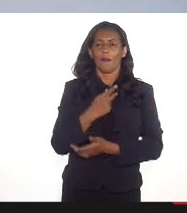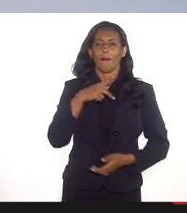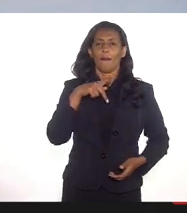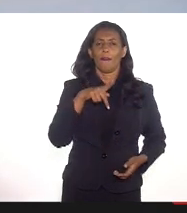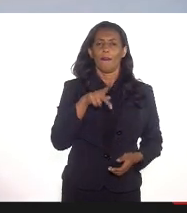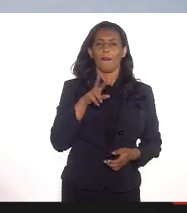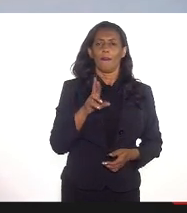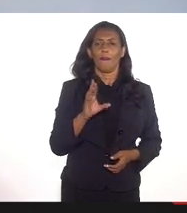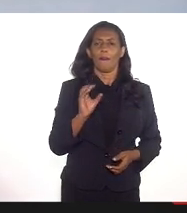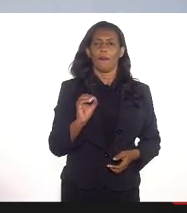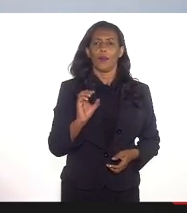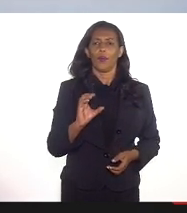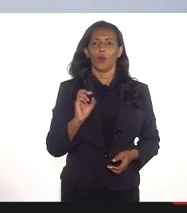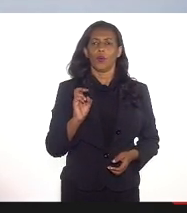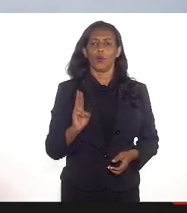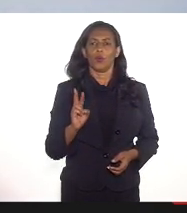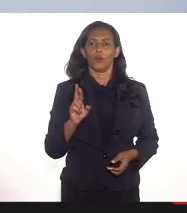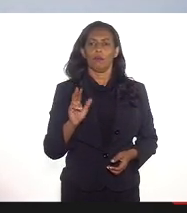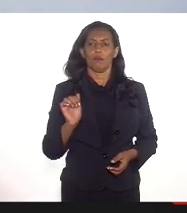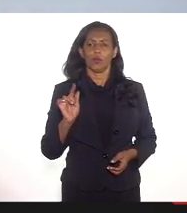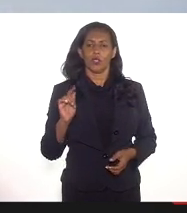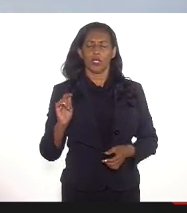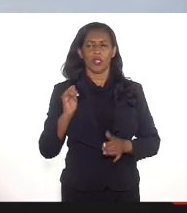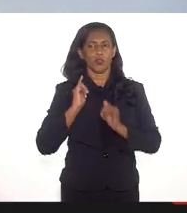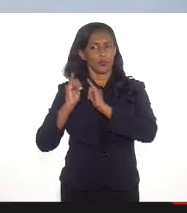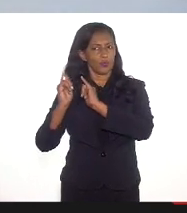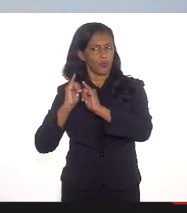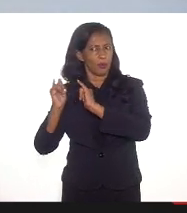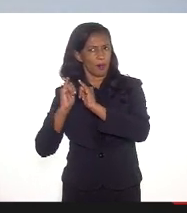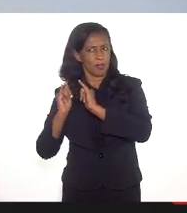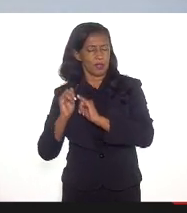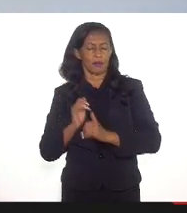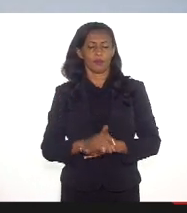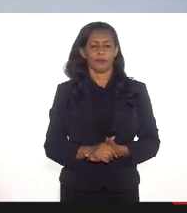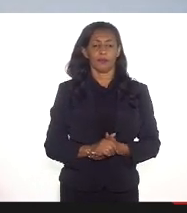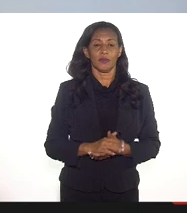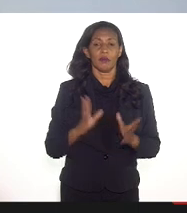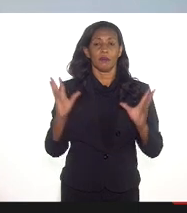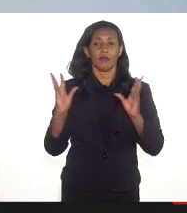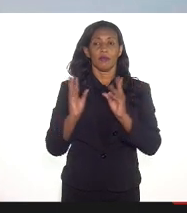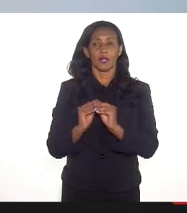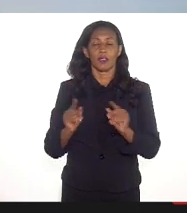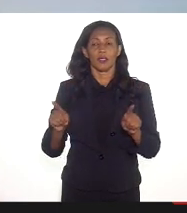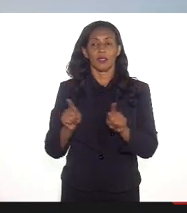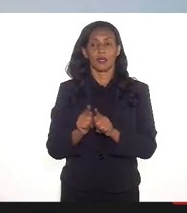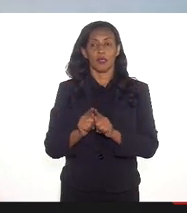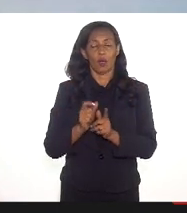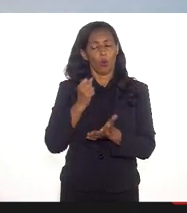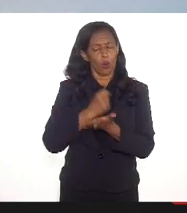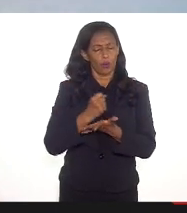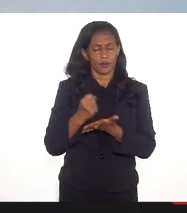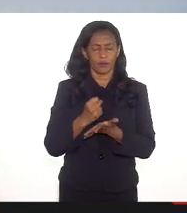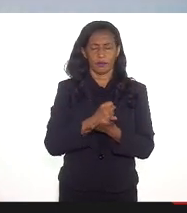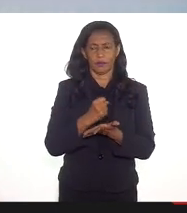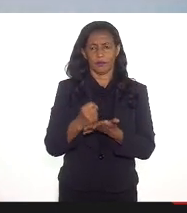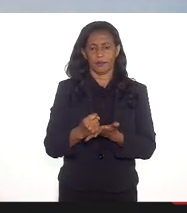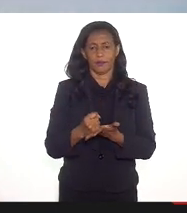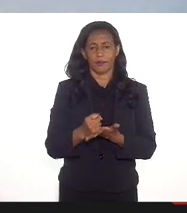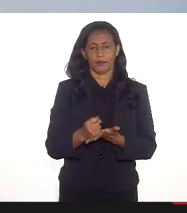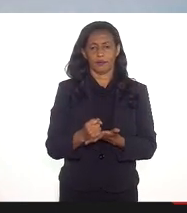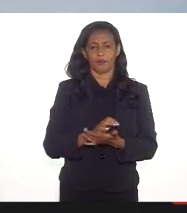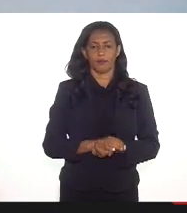Dados, que essa indenização é importante para esses trabalhadores, e, para finalizar, a questão das contratações.